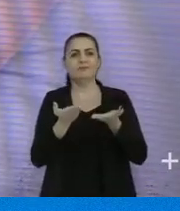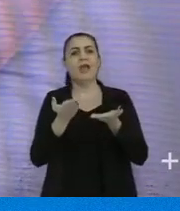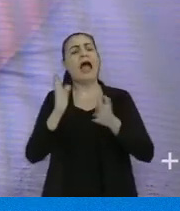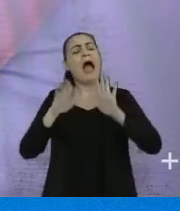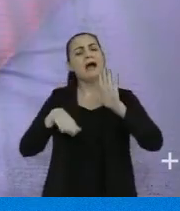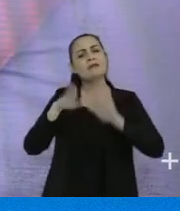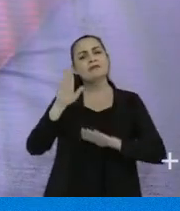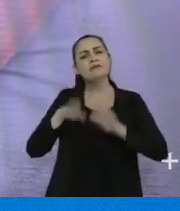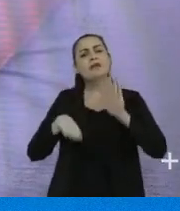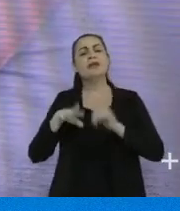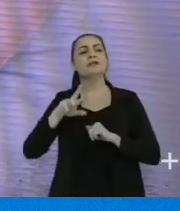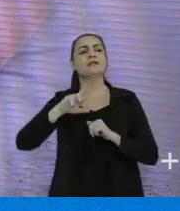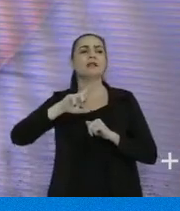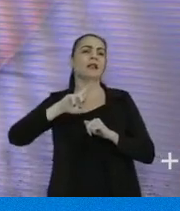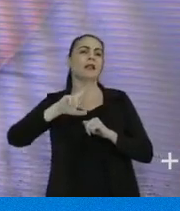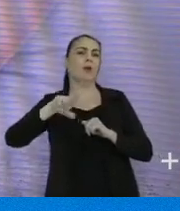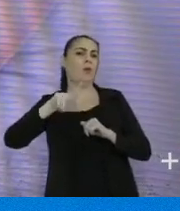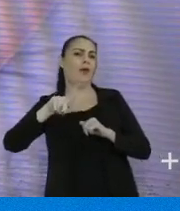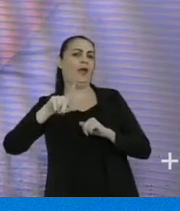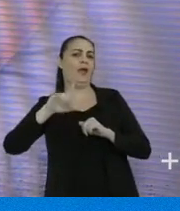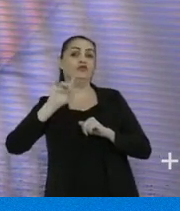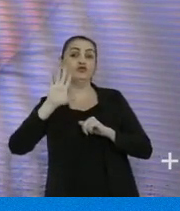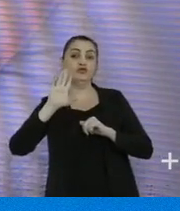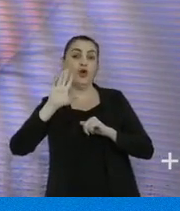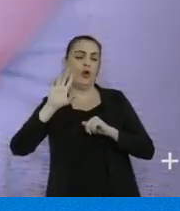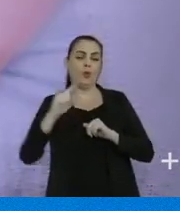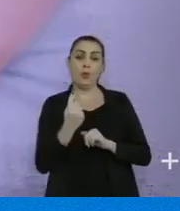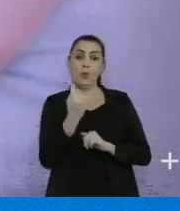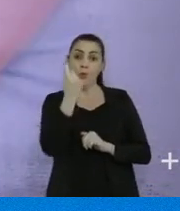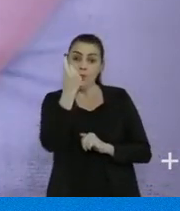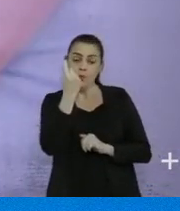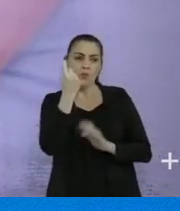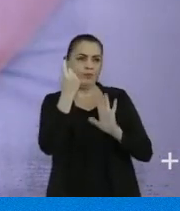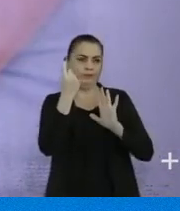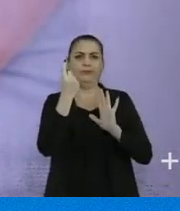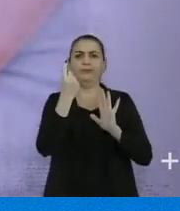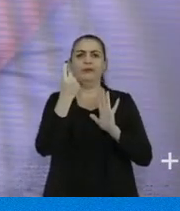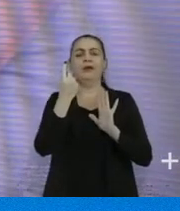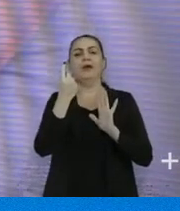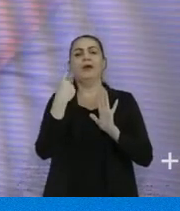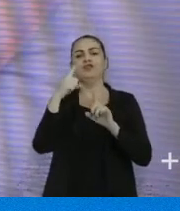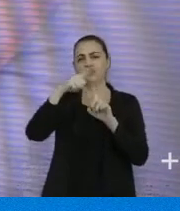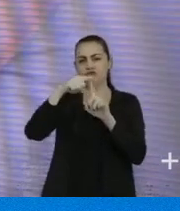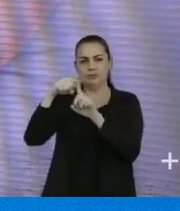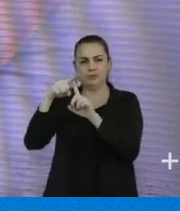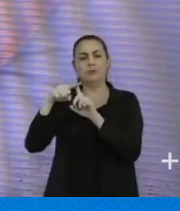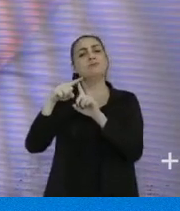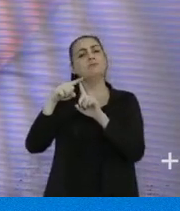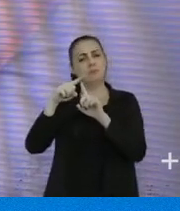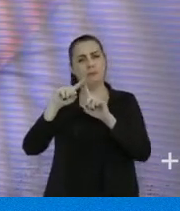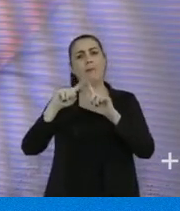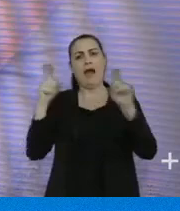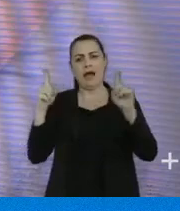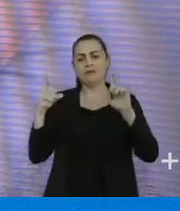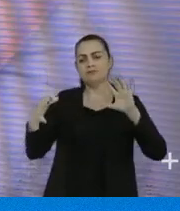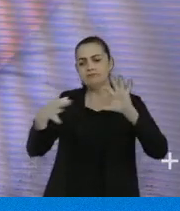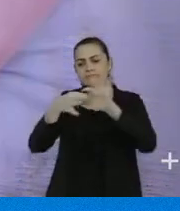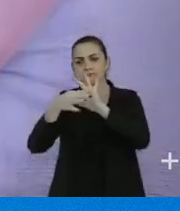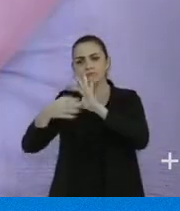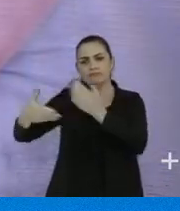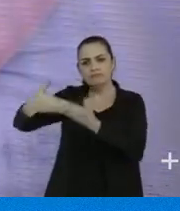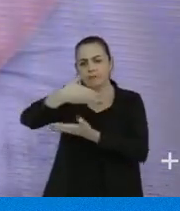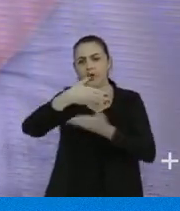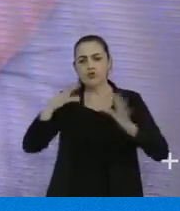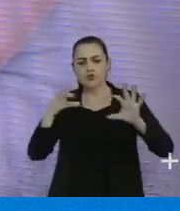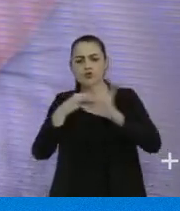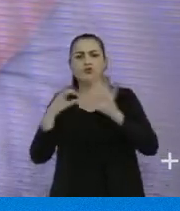um desses remédios específicos, às vezes com uma combinação deles e sempre com associação àquelas mudanças no estilo